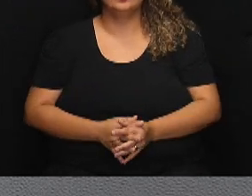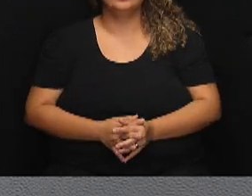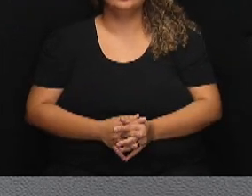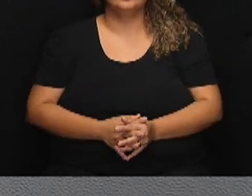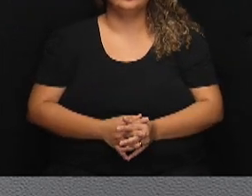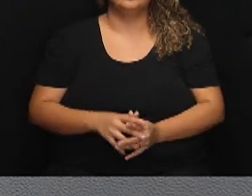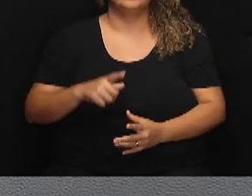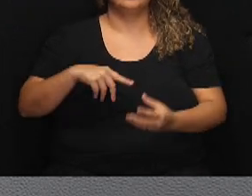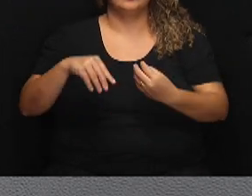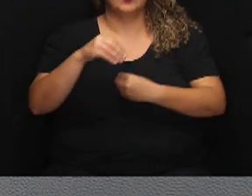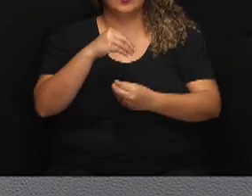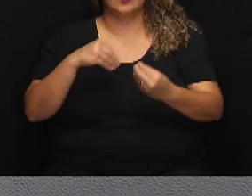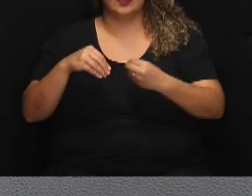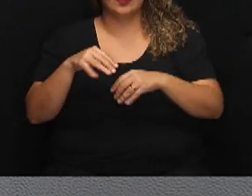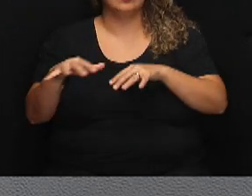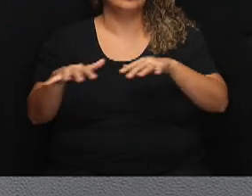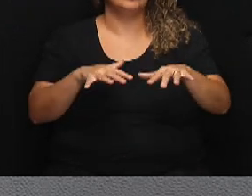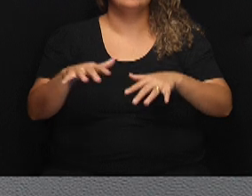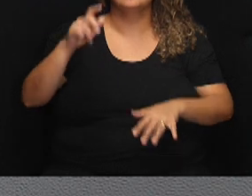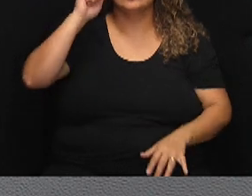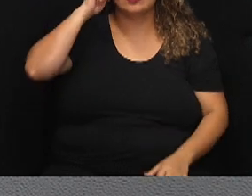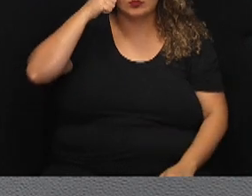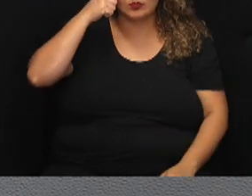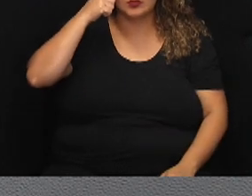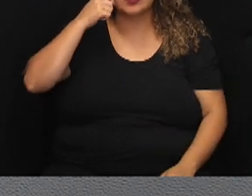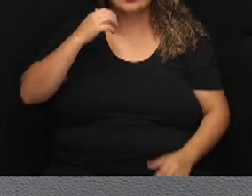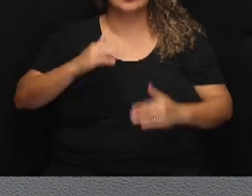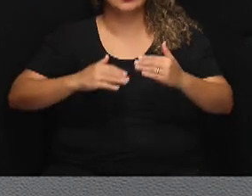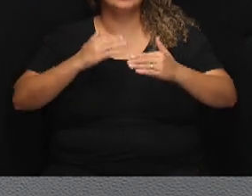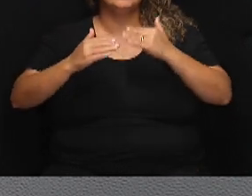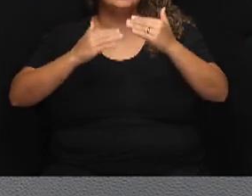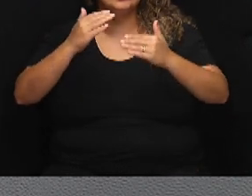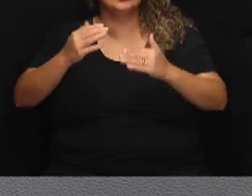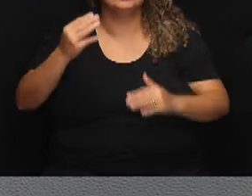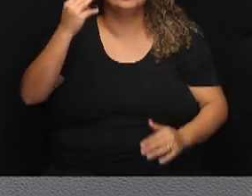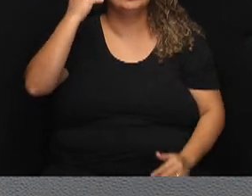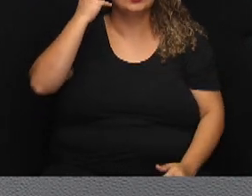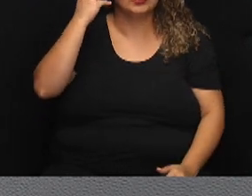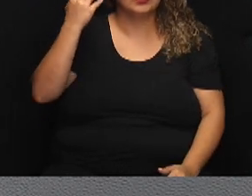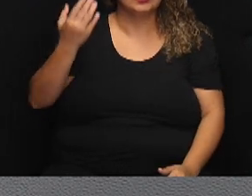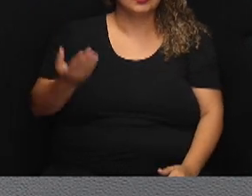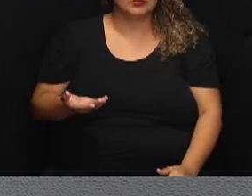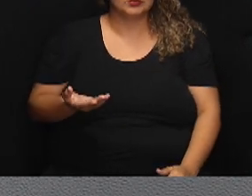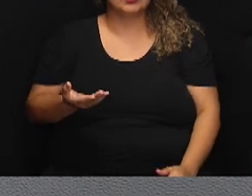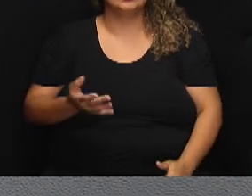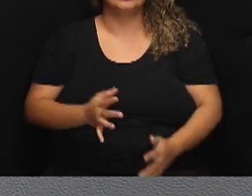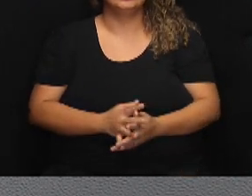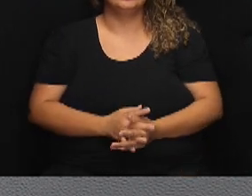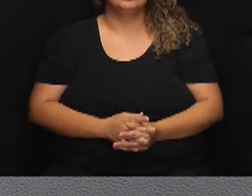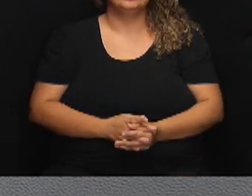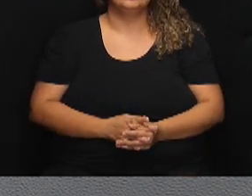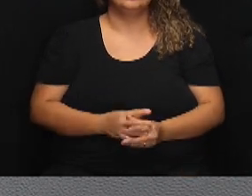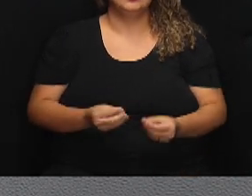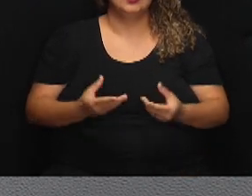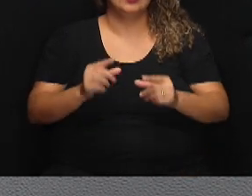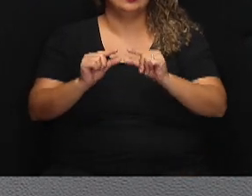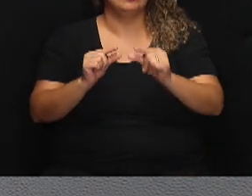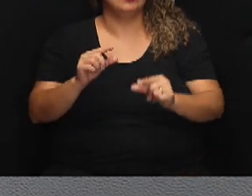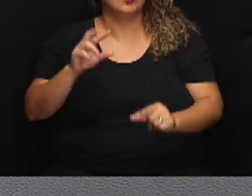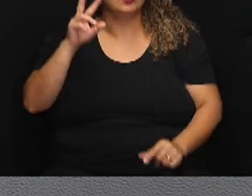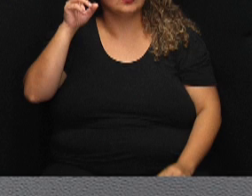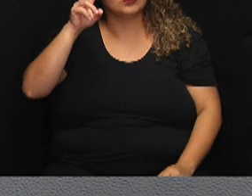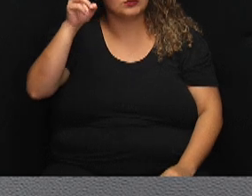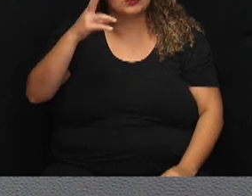um envolvimento com os movimentos negros, essa construção de memória, de trazer um pouco do resgate da